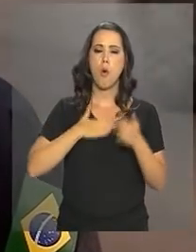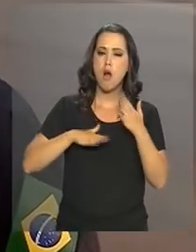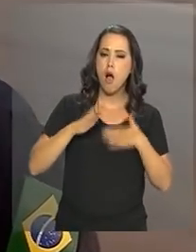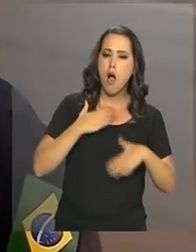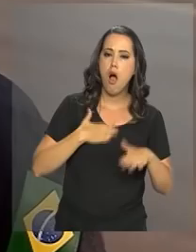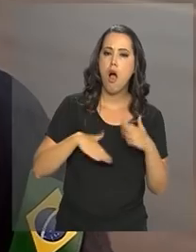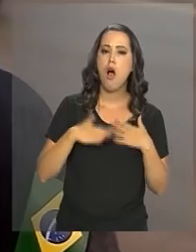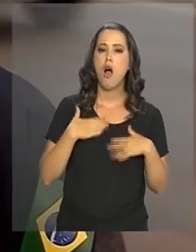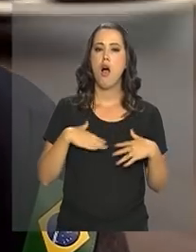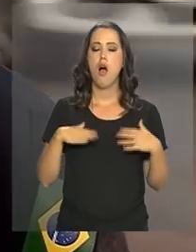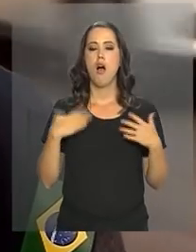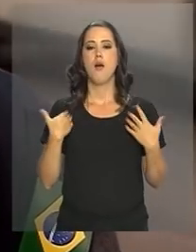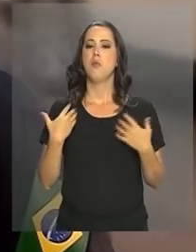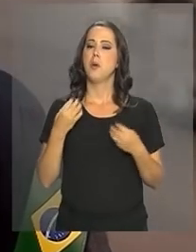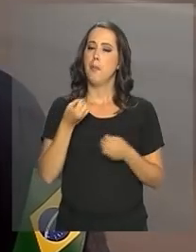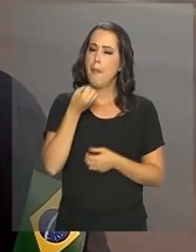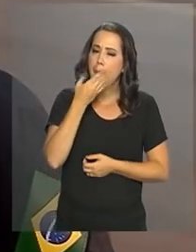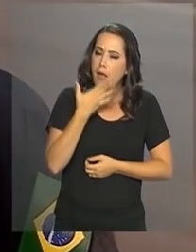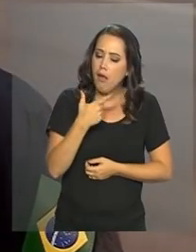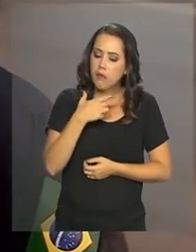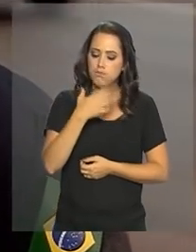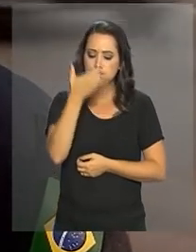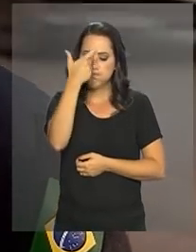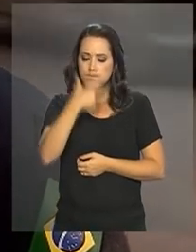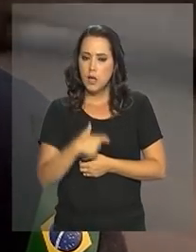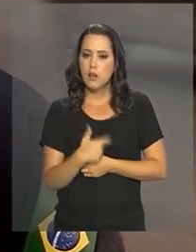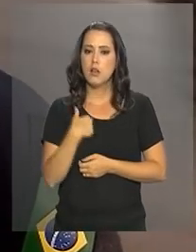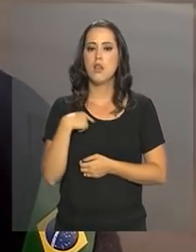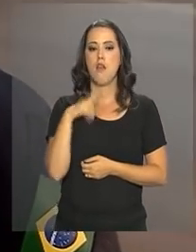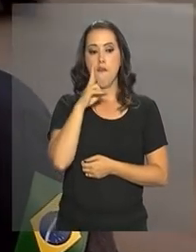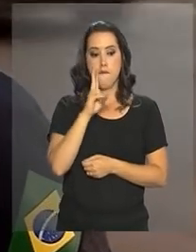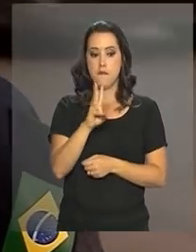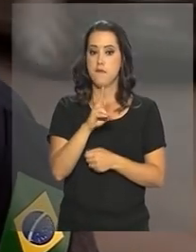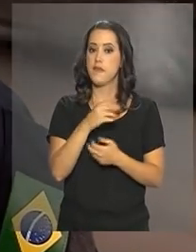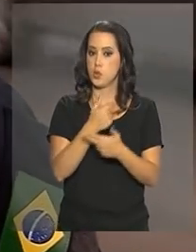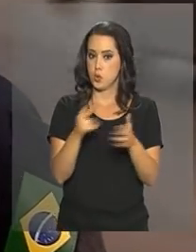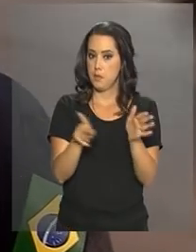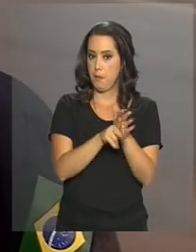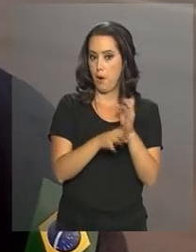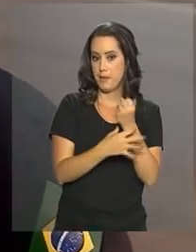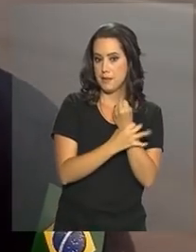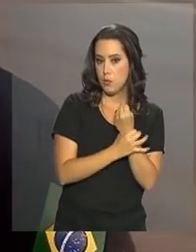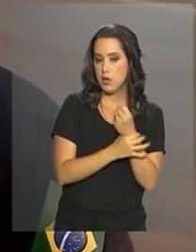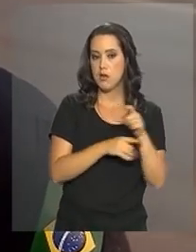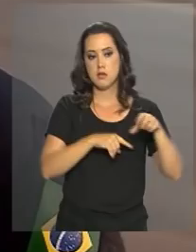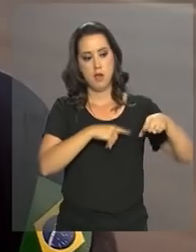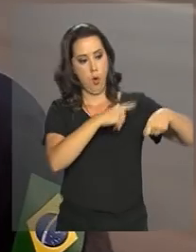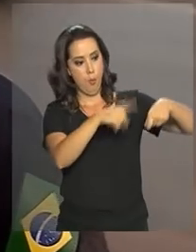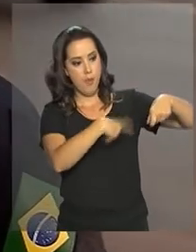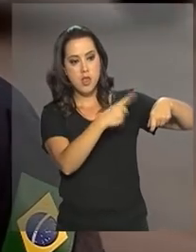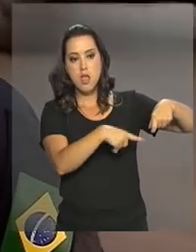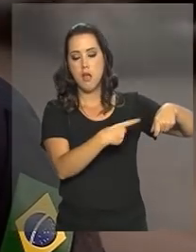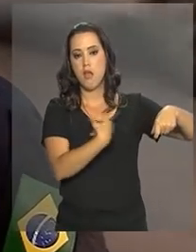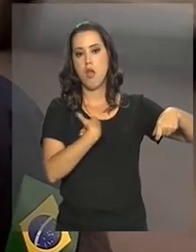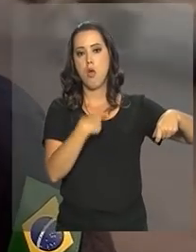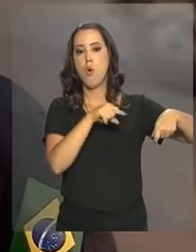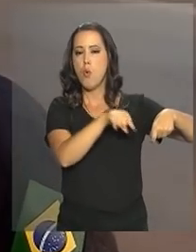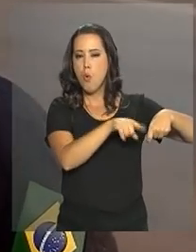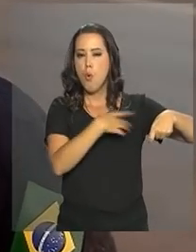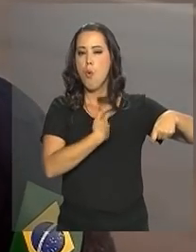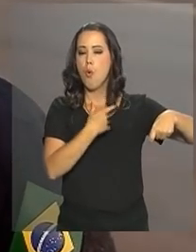sem pressa, que ele verifique os itens de segurança do veículo, como os pneus, o estepe, nesse tempo de chuva,